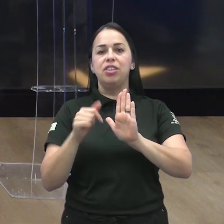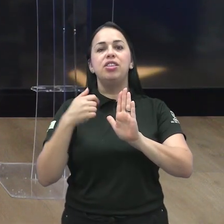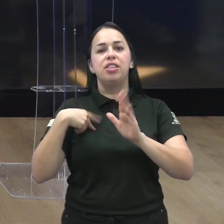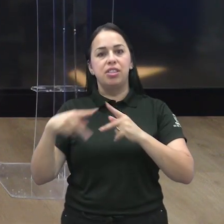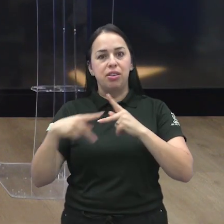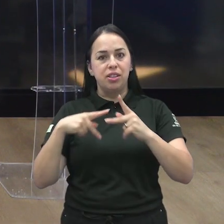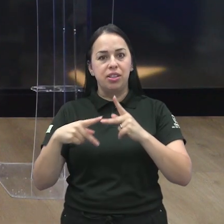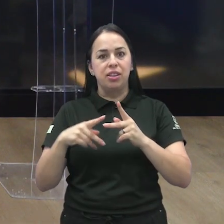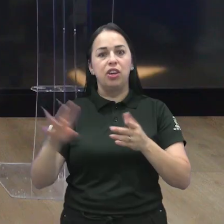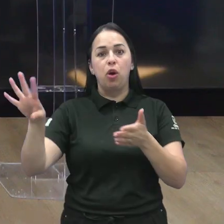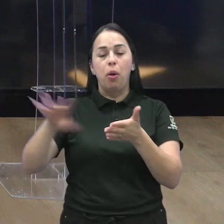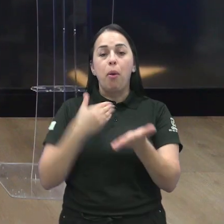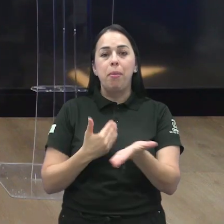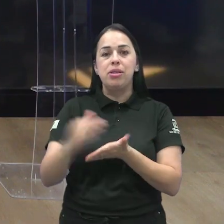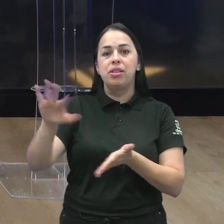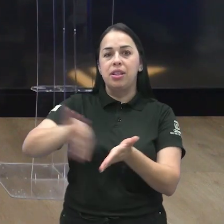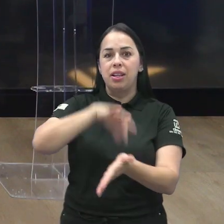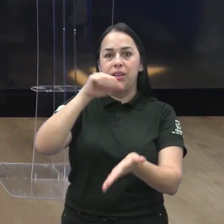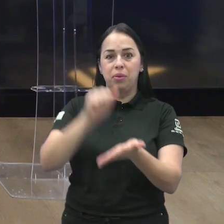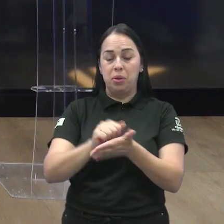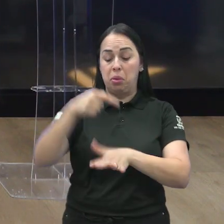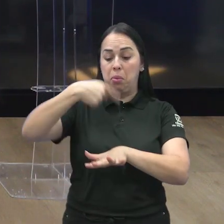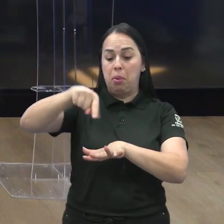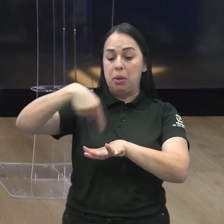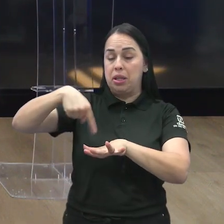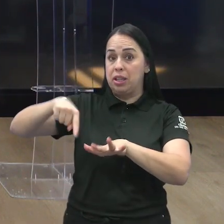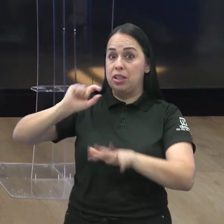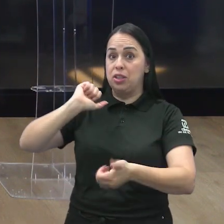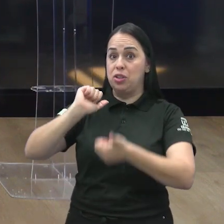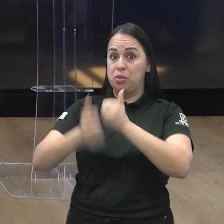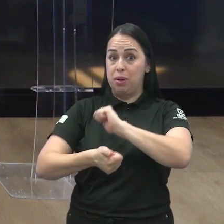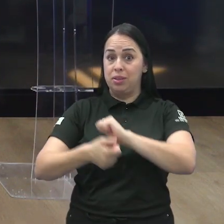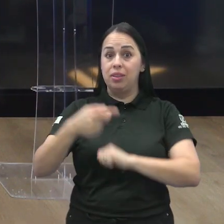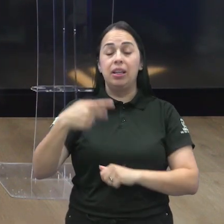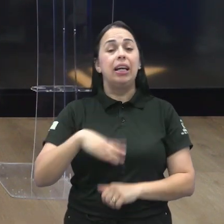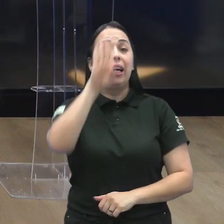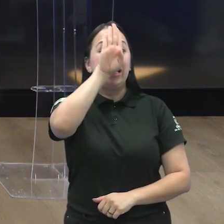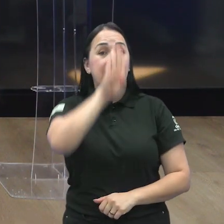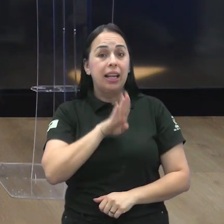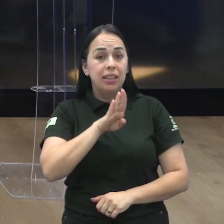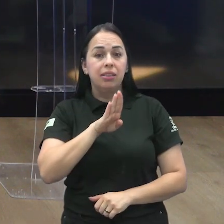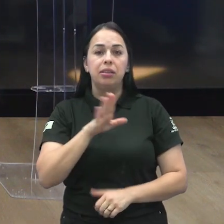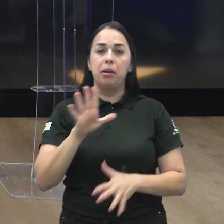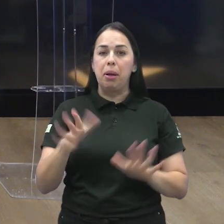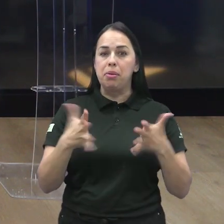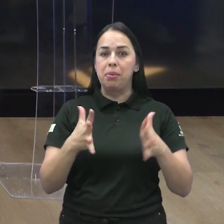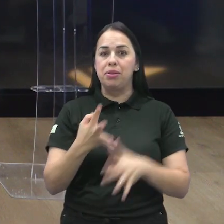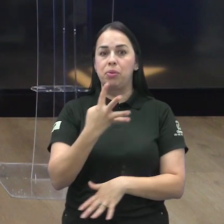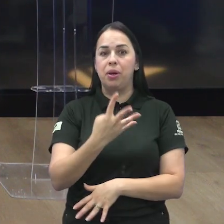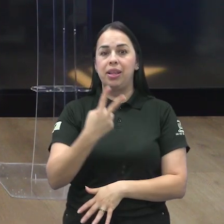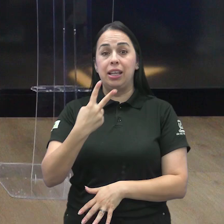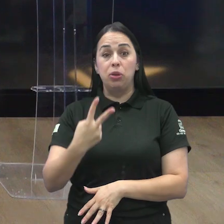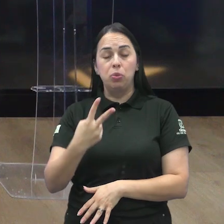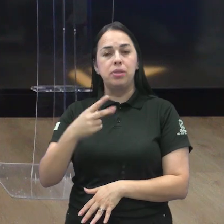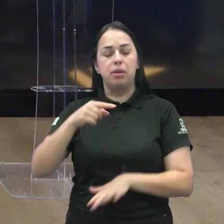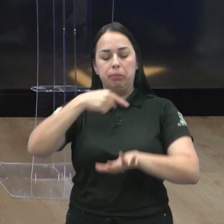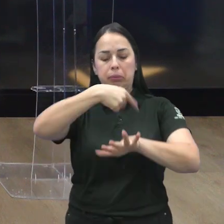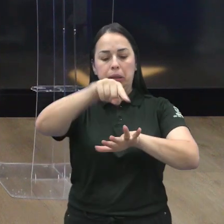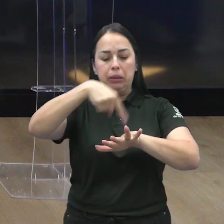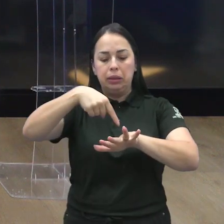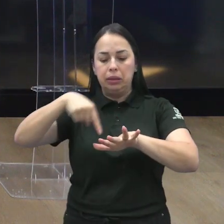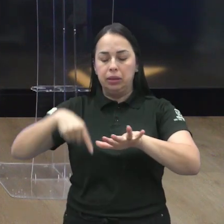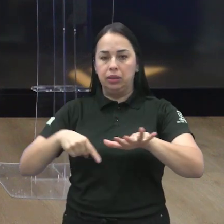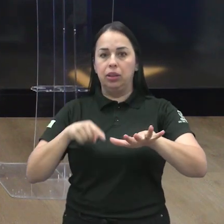abriu pré-inscrições para atividades esportivas gratuitas para toda a população. Ao todo, são 42